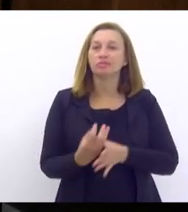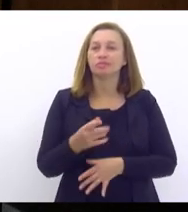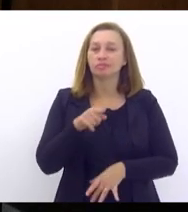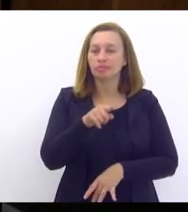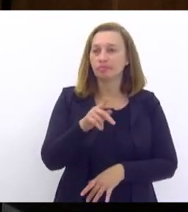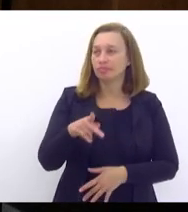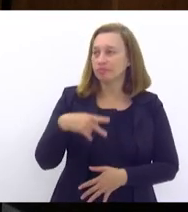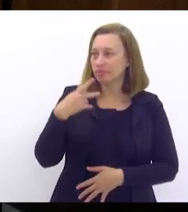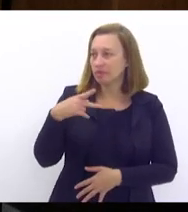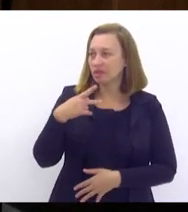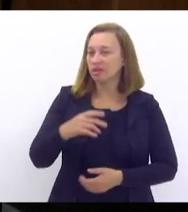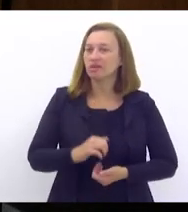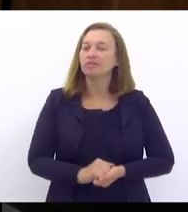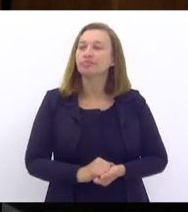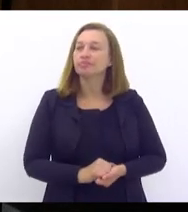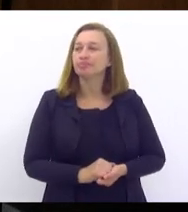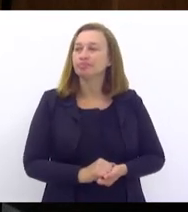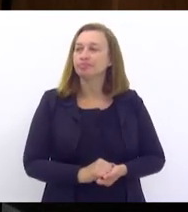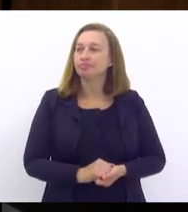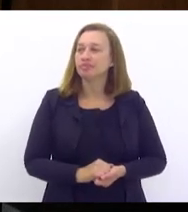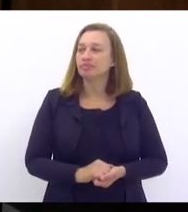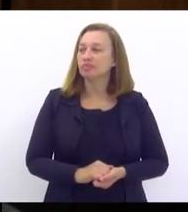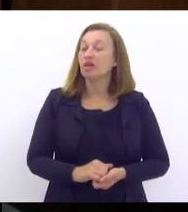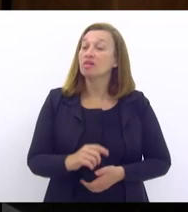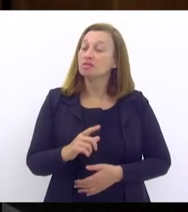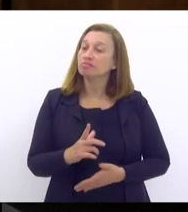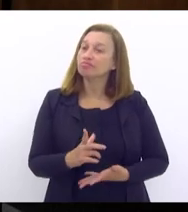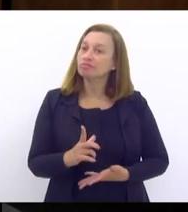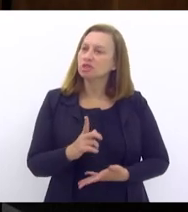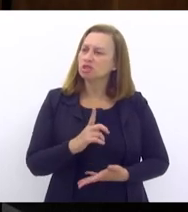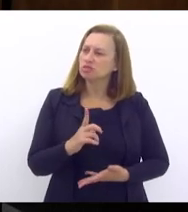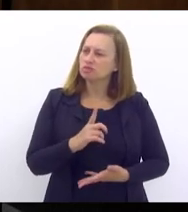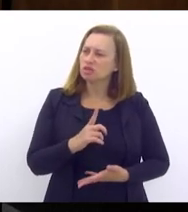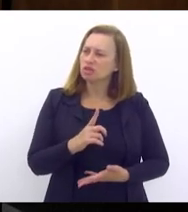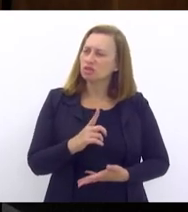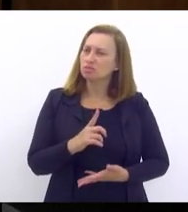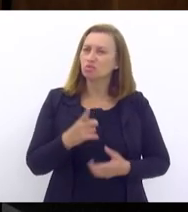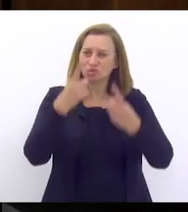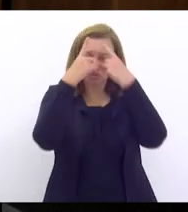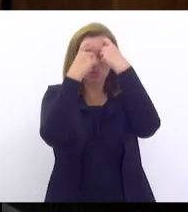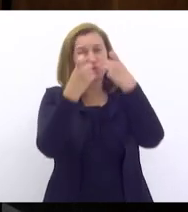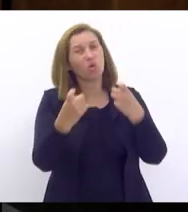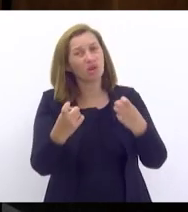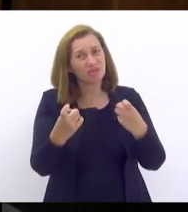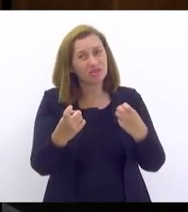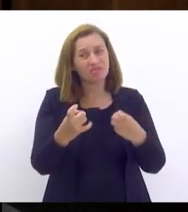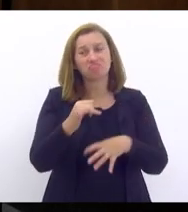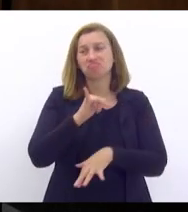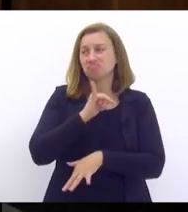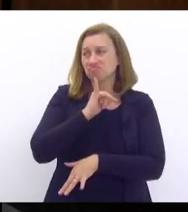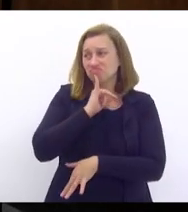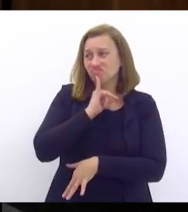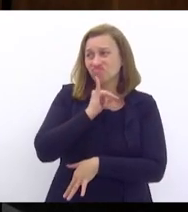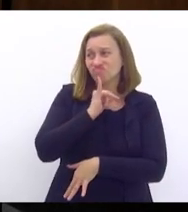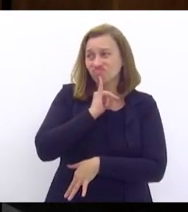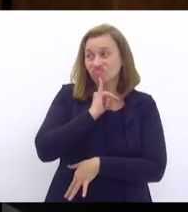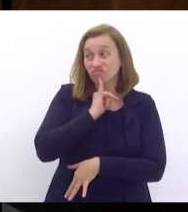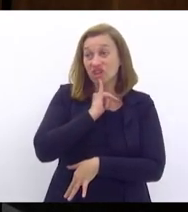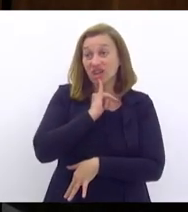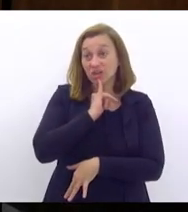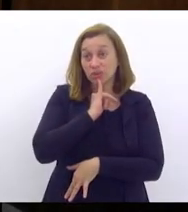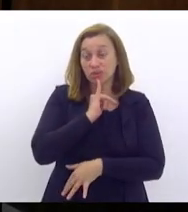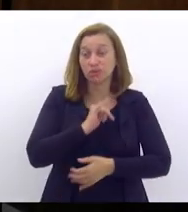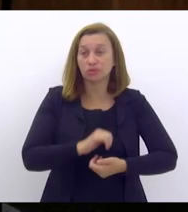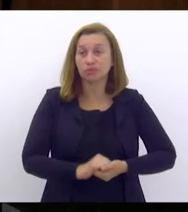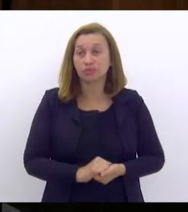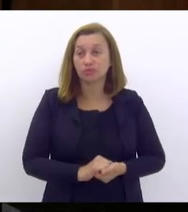uma fala para dizer que nós tivemos, lamentavelmente, episódios de violência durante o jogo,